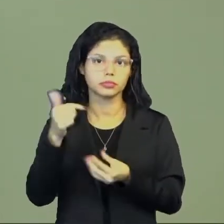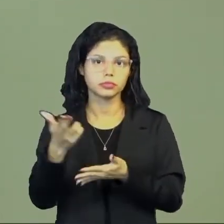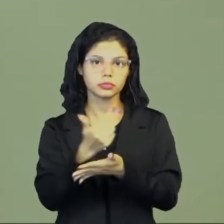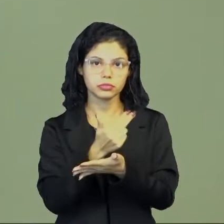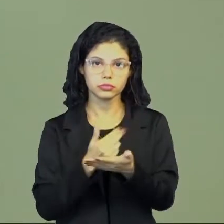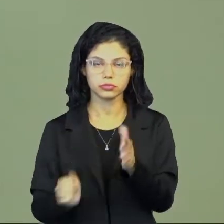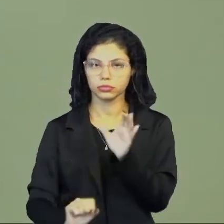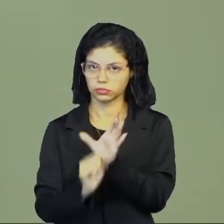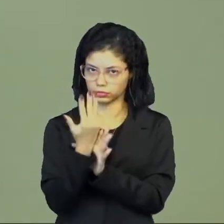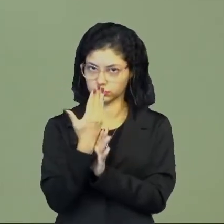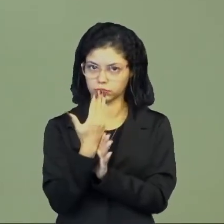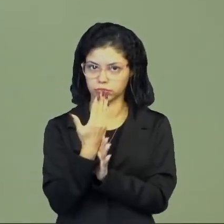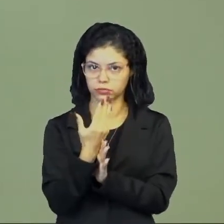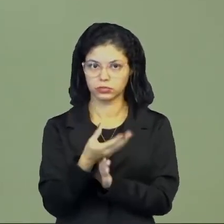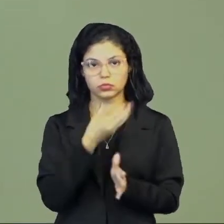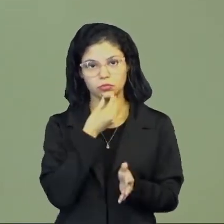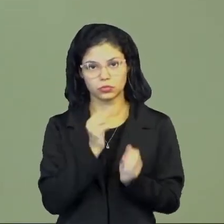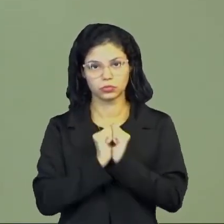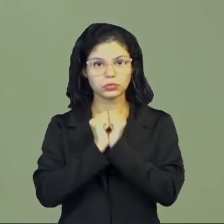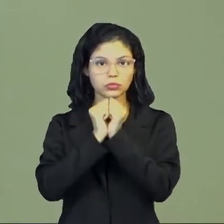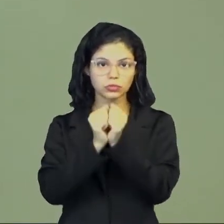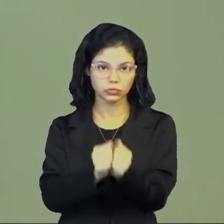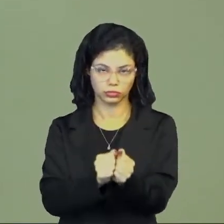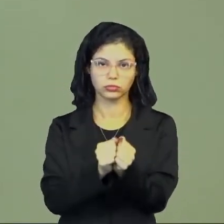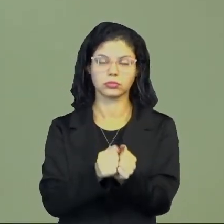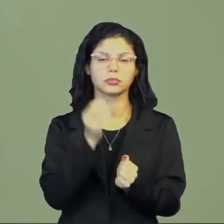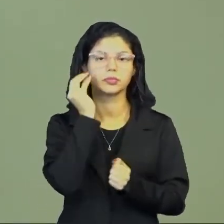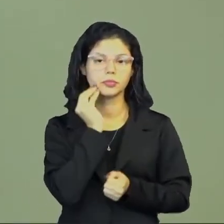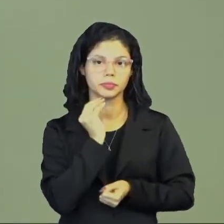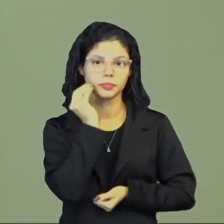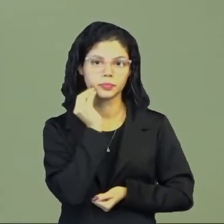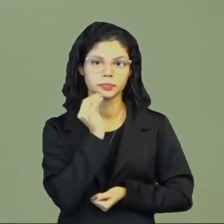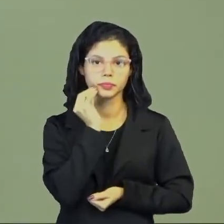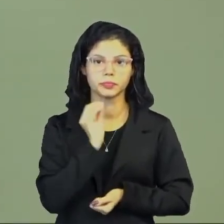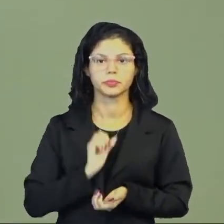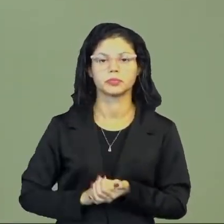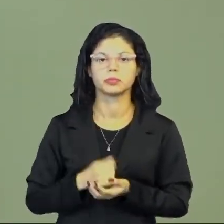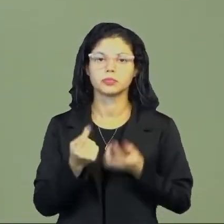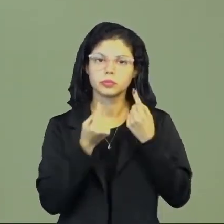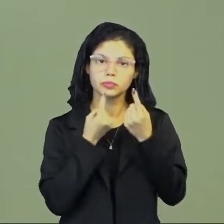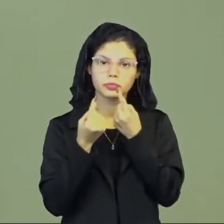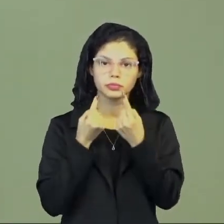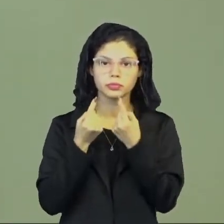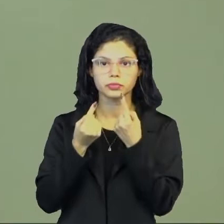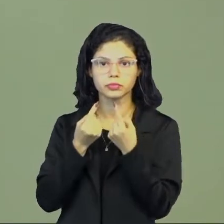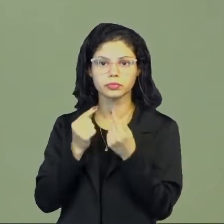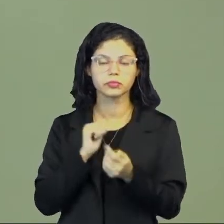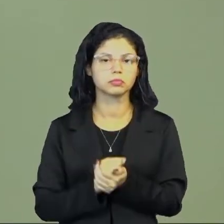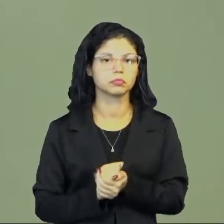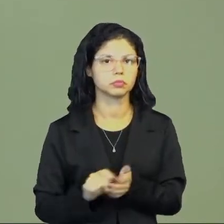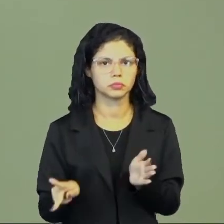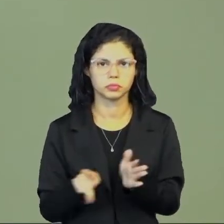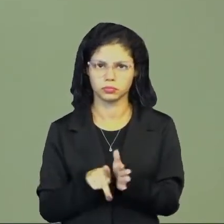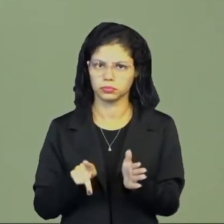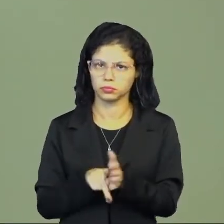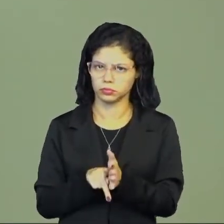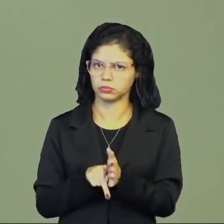artes, nascem com o homem primitivo, nessa tentativa de comunicação. Não é à toa